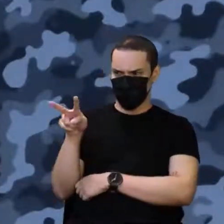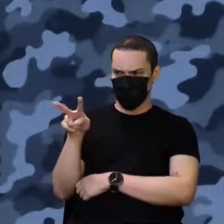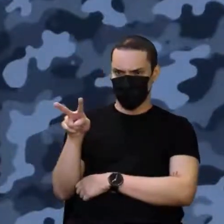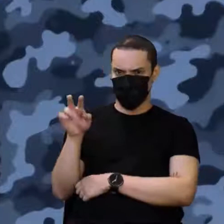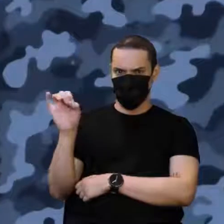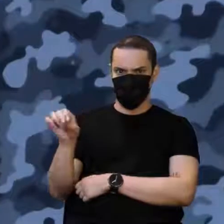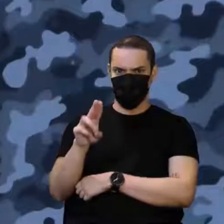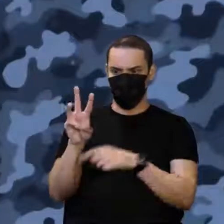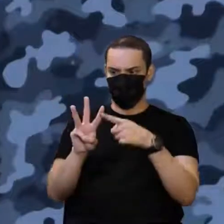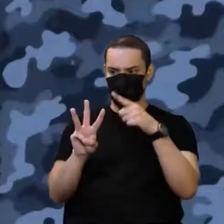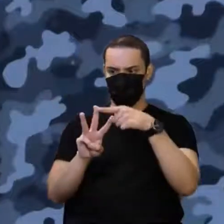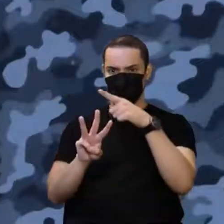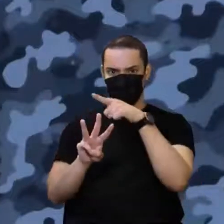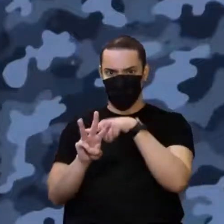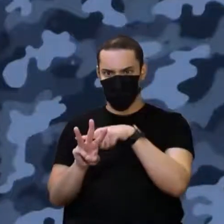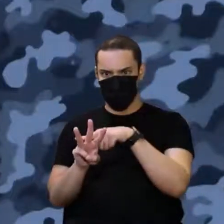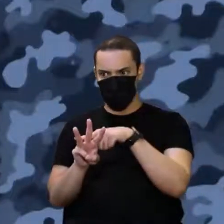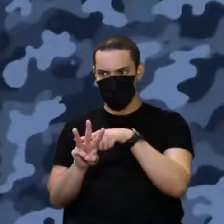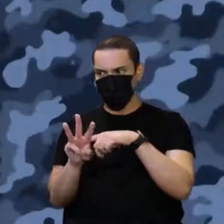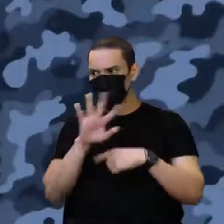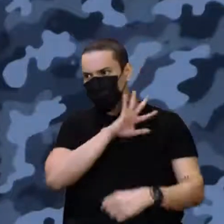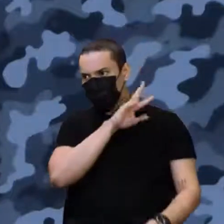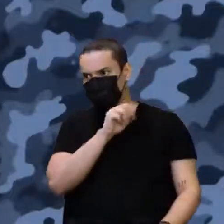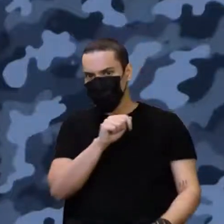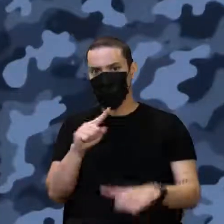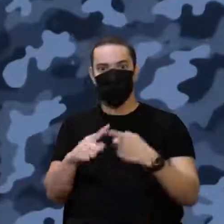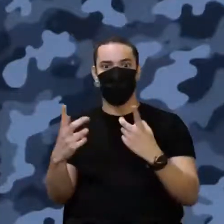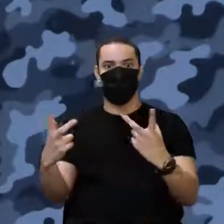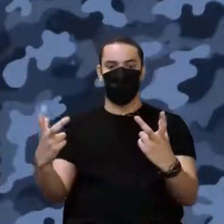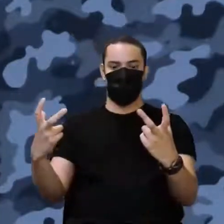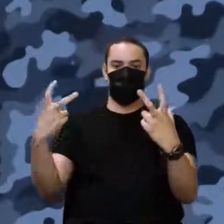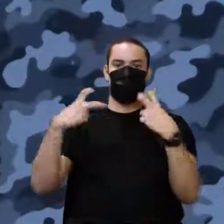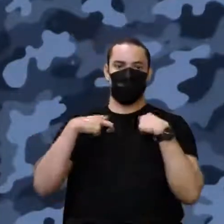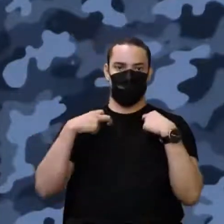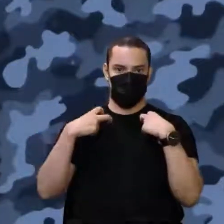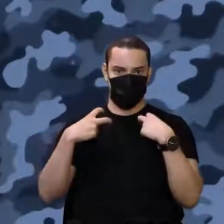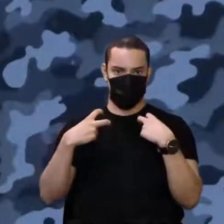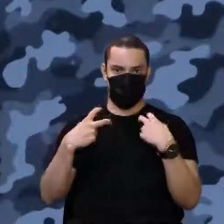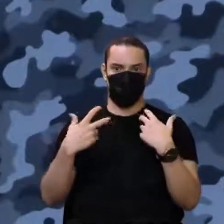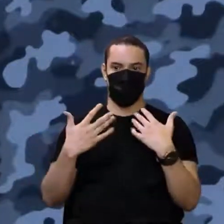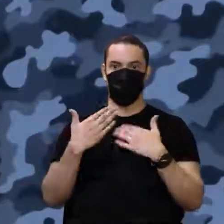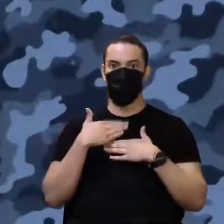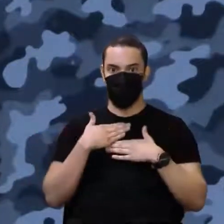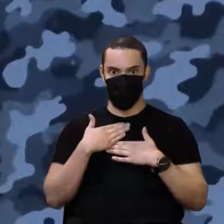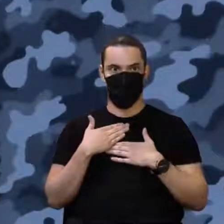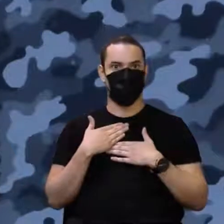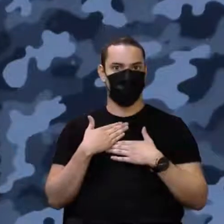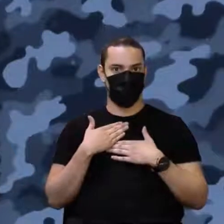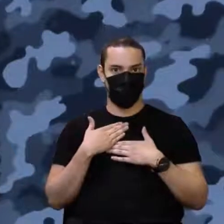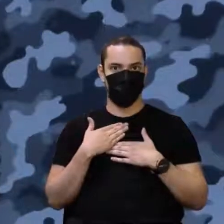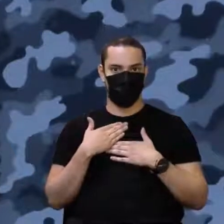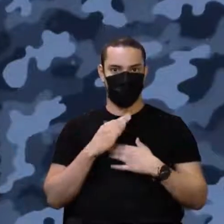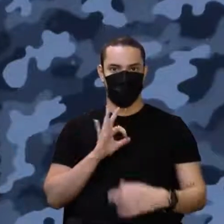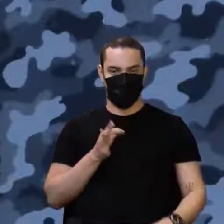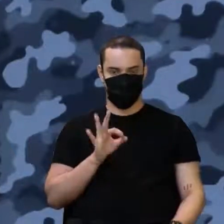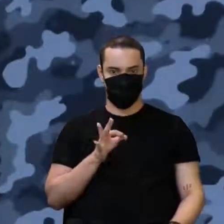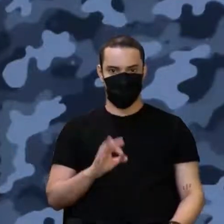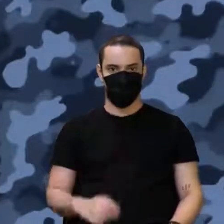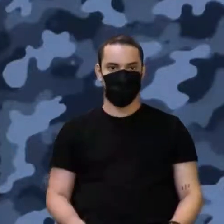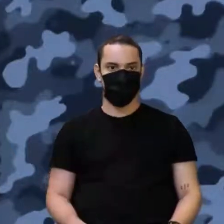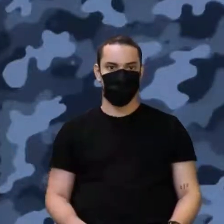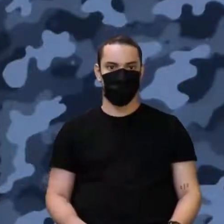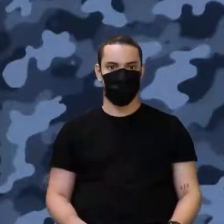bichinhos que eu vou predar, ou não sei, eu sei que eu vou atacar. Aí ela vem com tudo e me ataca,